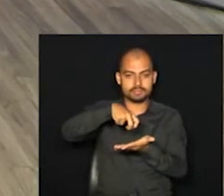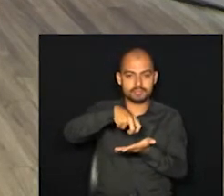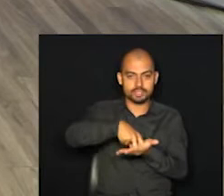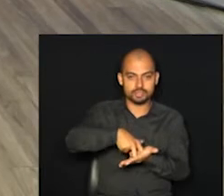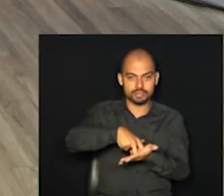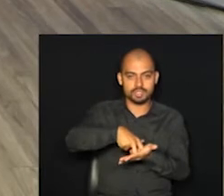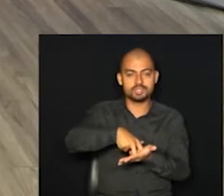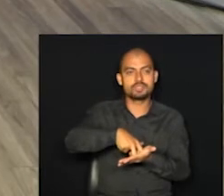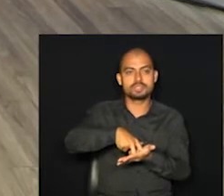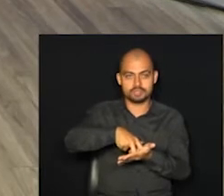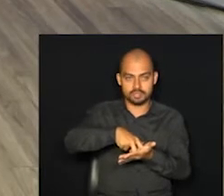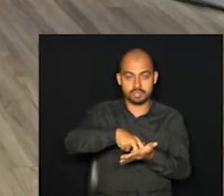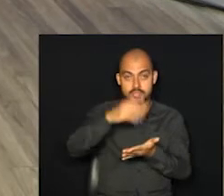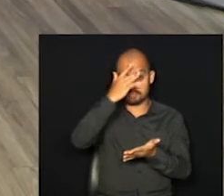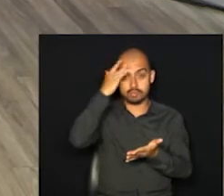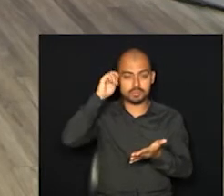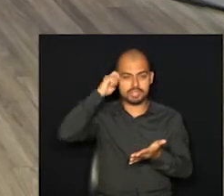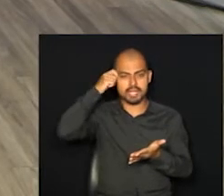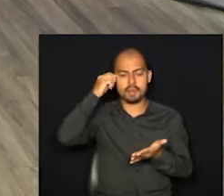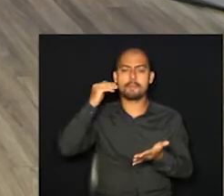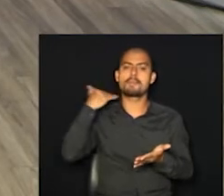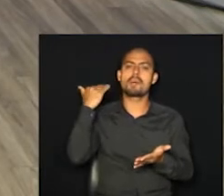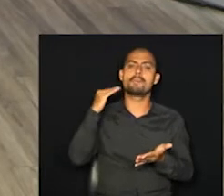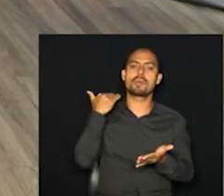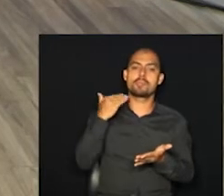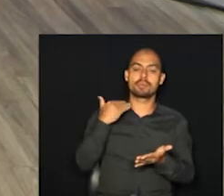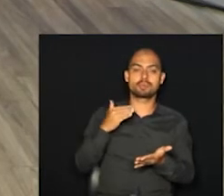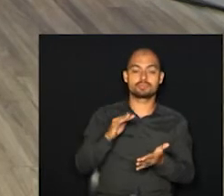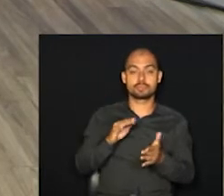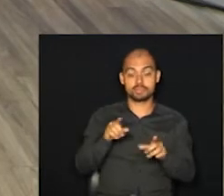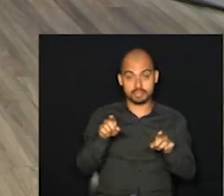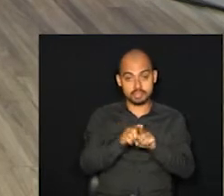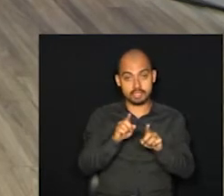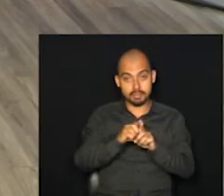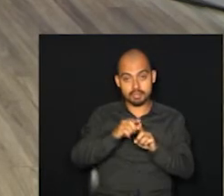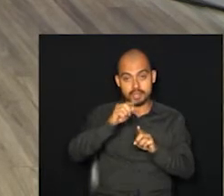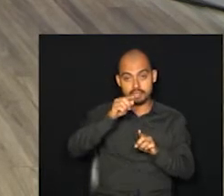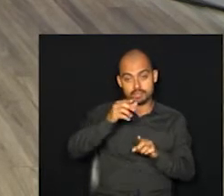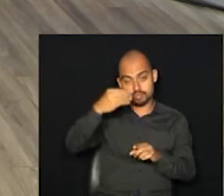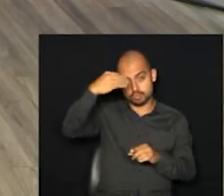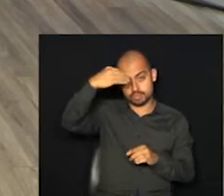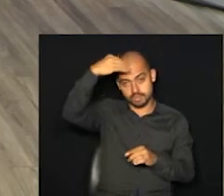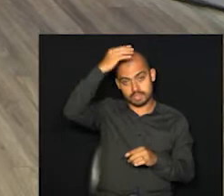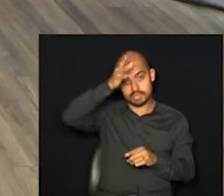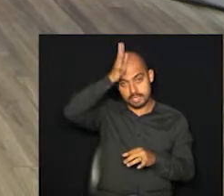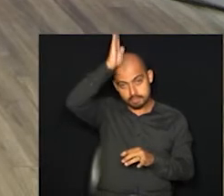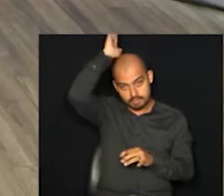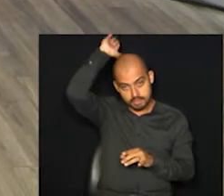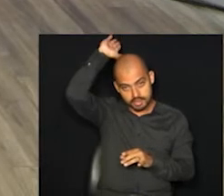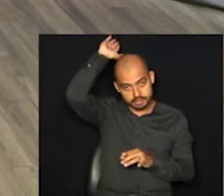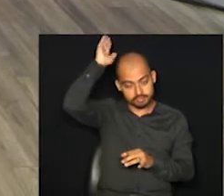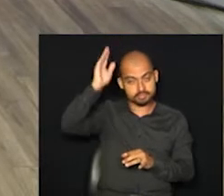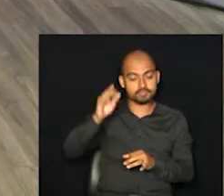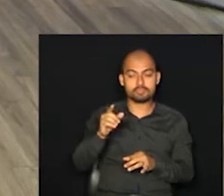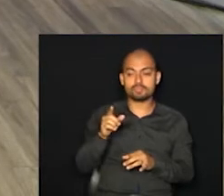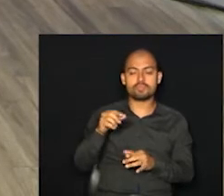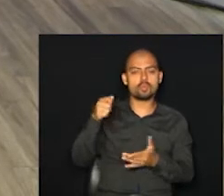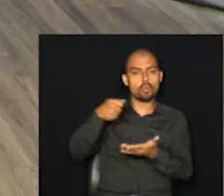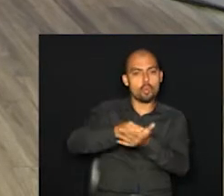que faleceram. Constantemente, o Neymar, atleta de futebol, ele é cobrado para que ele se posicione. Você acha importante, você acha